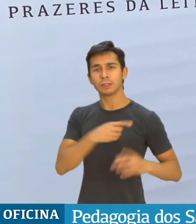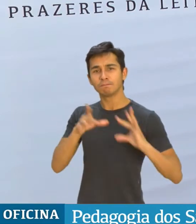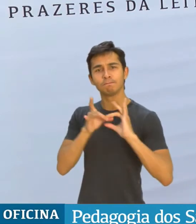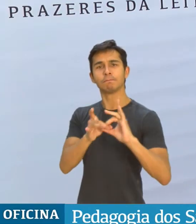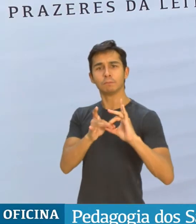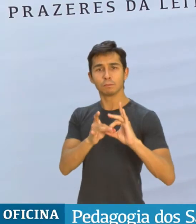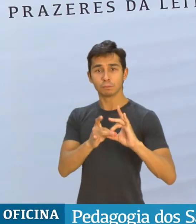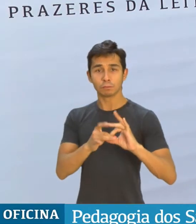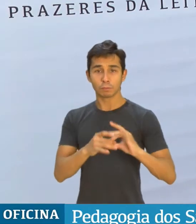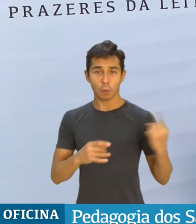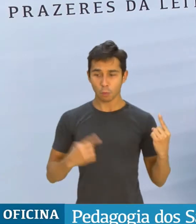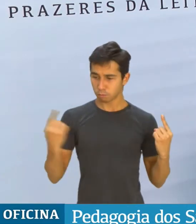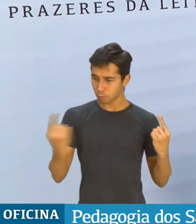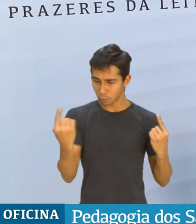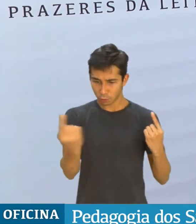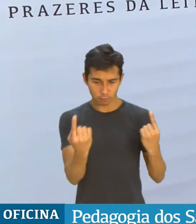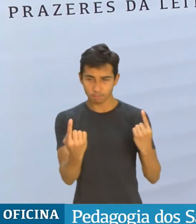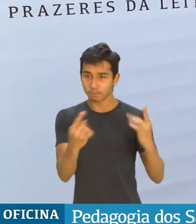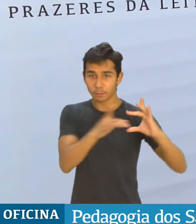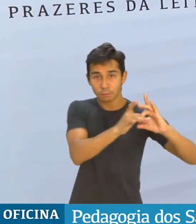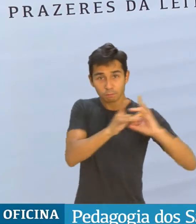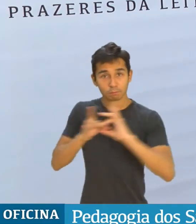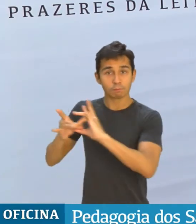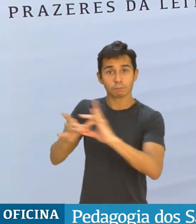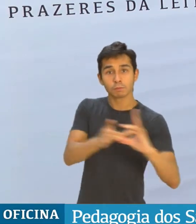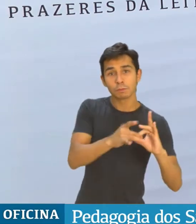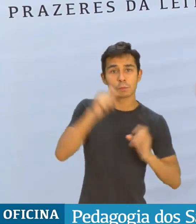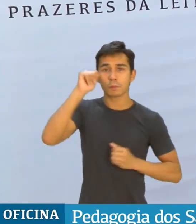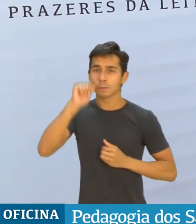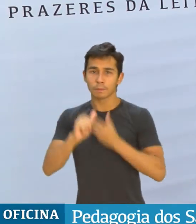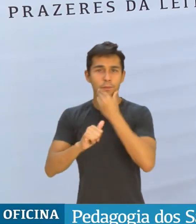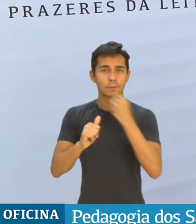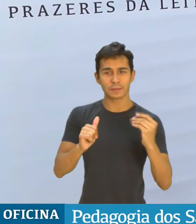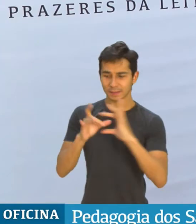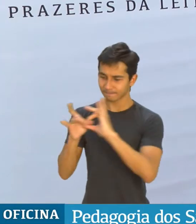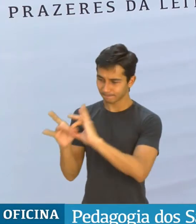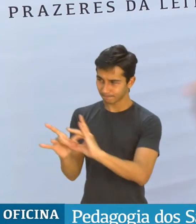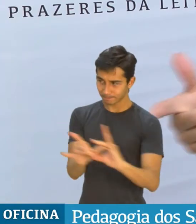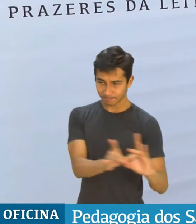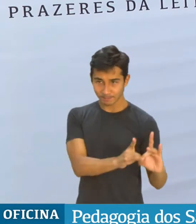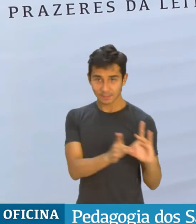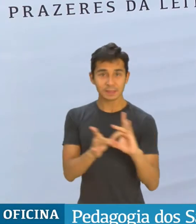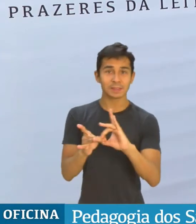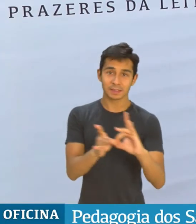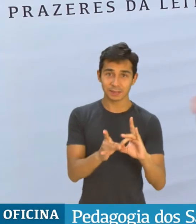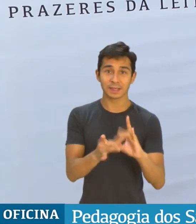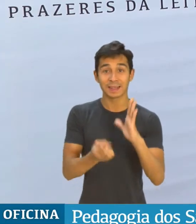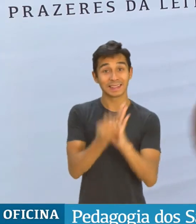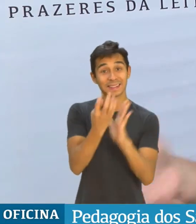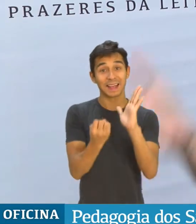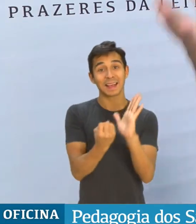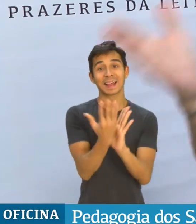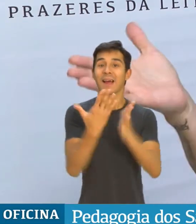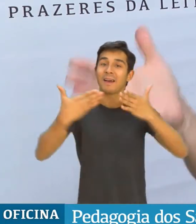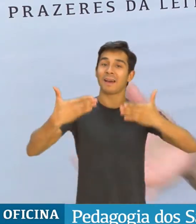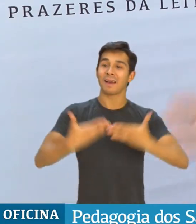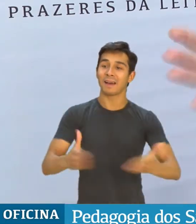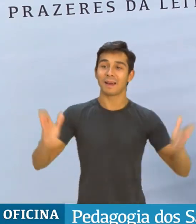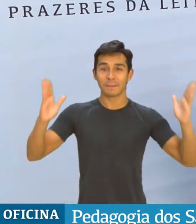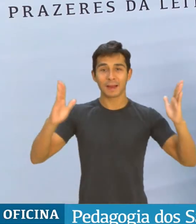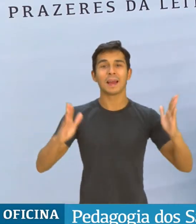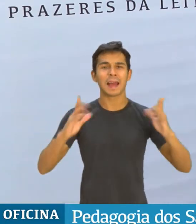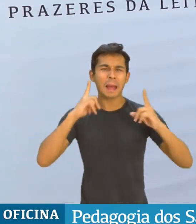Um por todos e todos por um, uma por todas e todas por uma. Está aberto mais um sarau dos mesquiteiros, faz